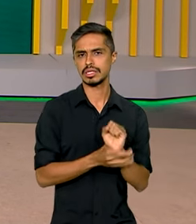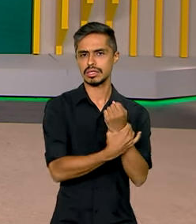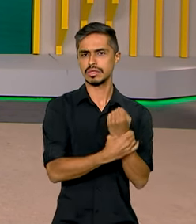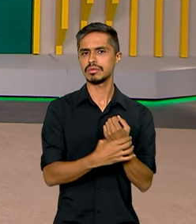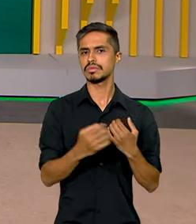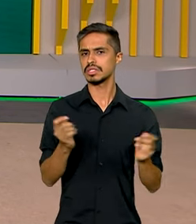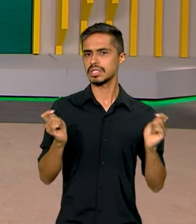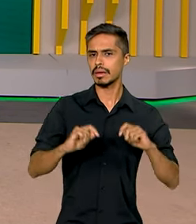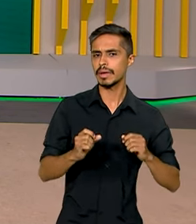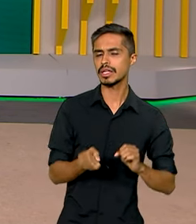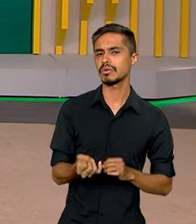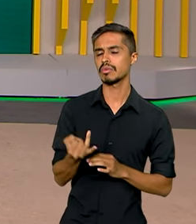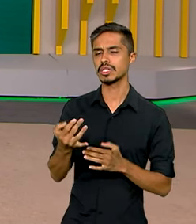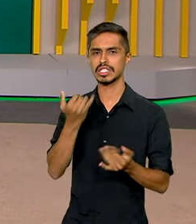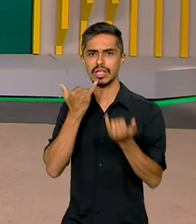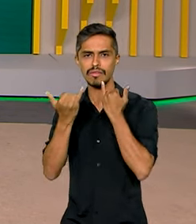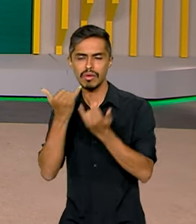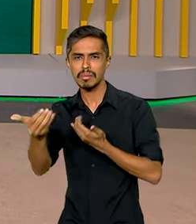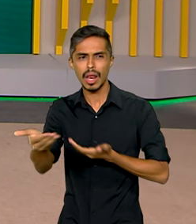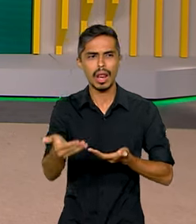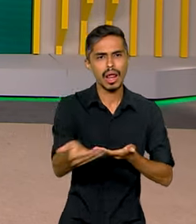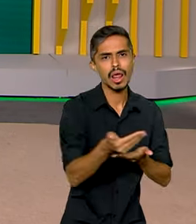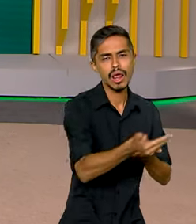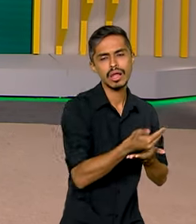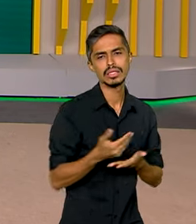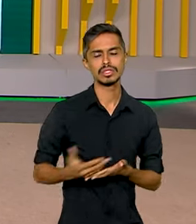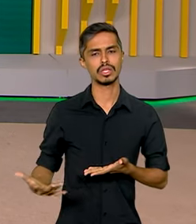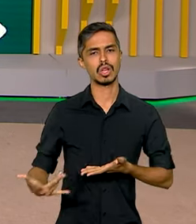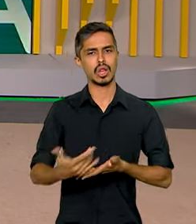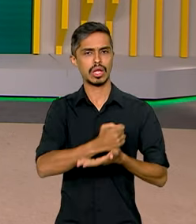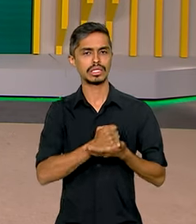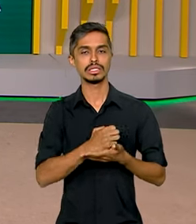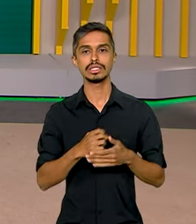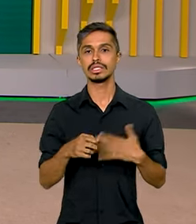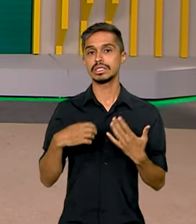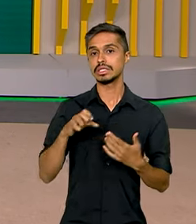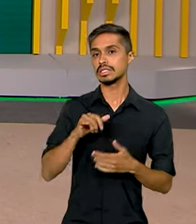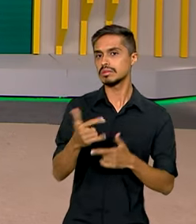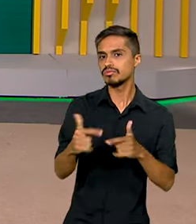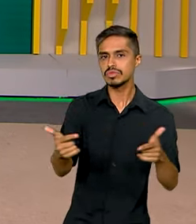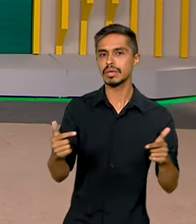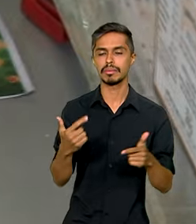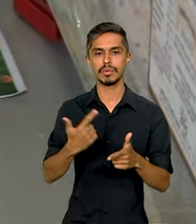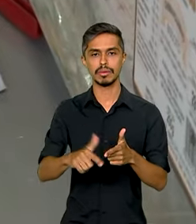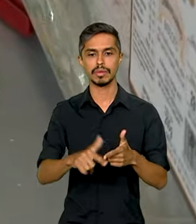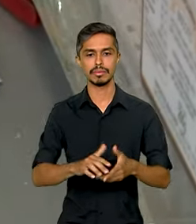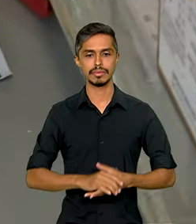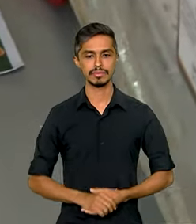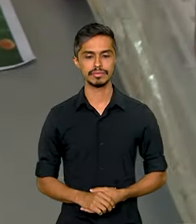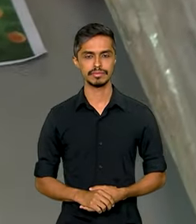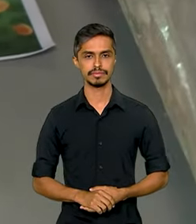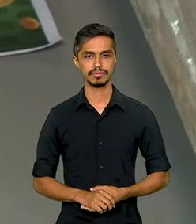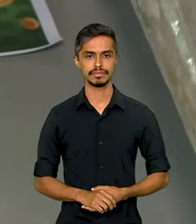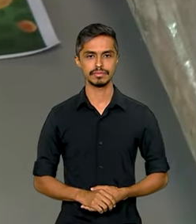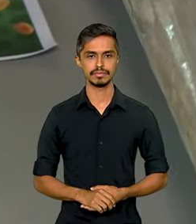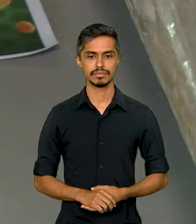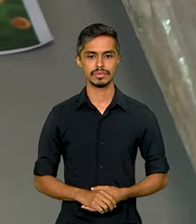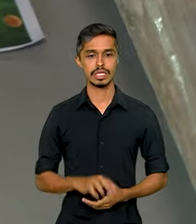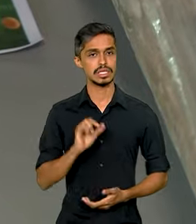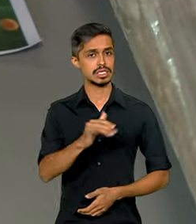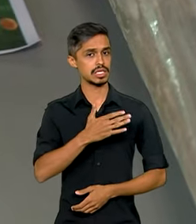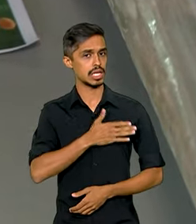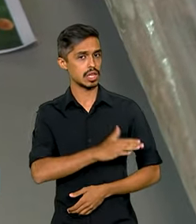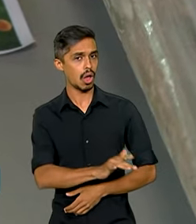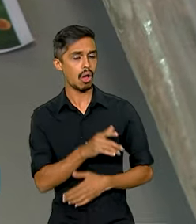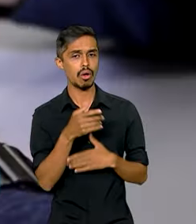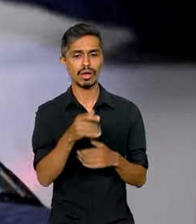de garantir o volume de dados recebidos de apostadores sem que ocorram problemas quem não gosta